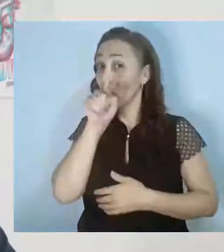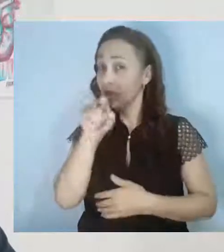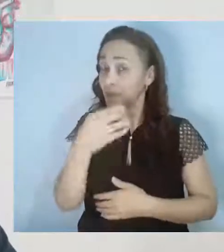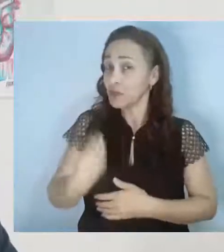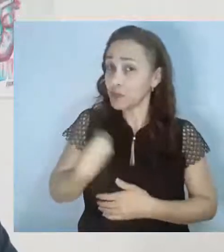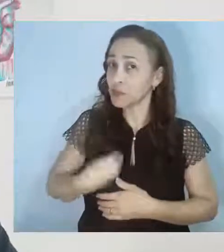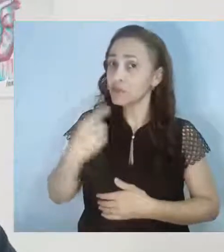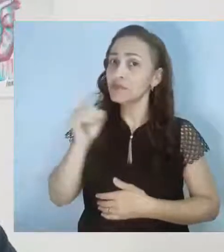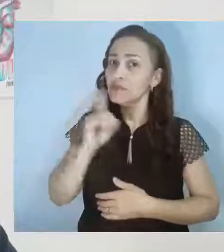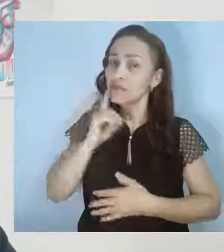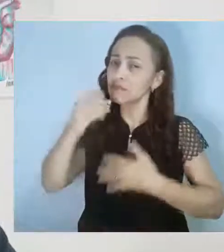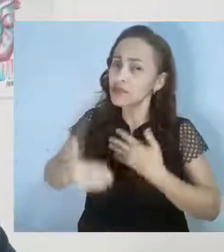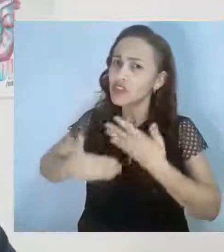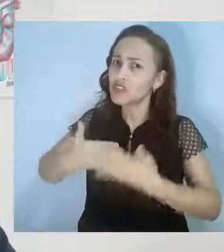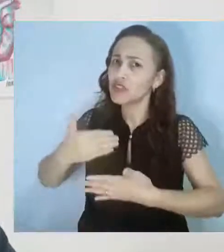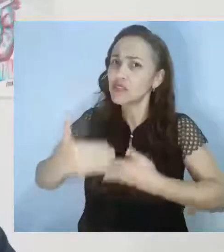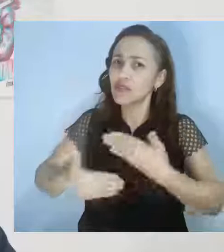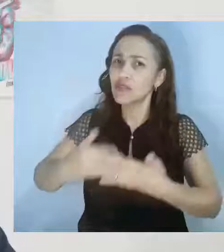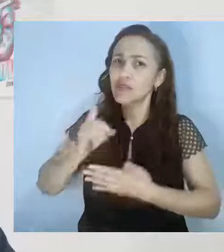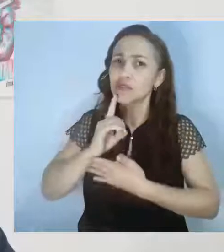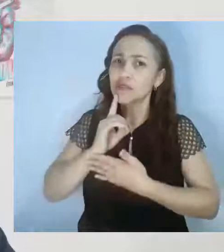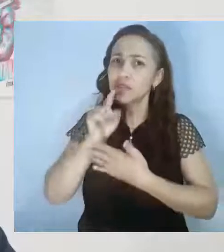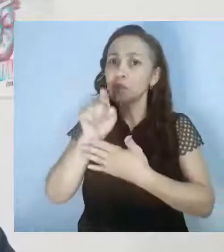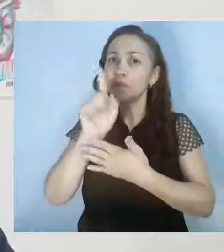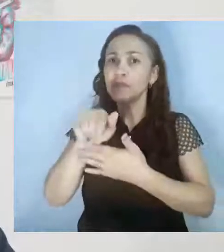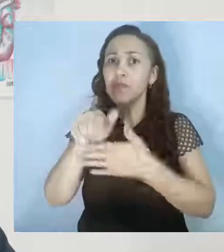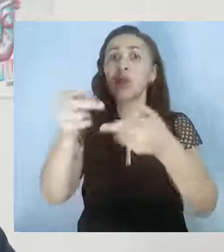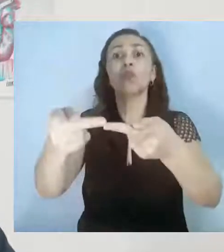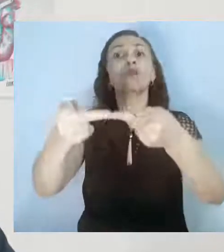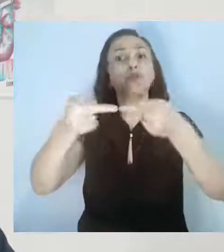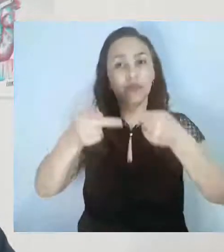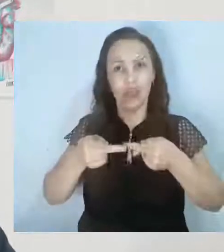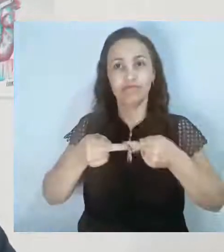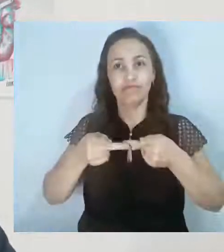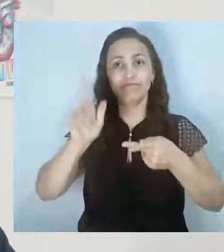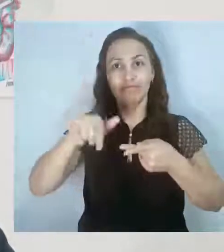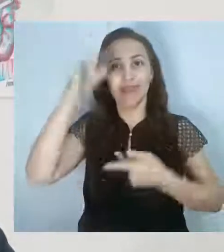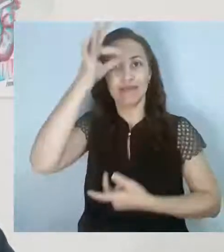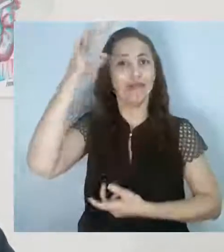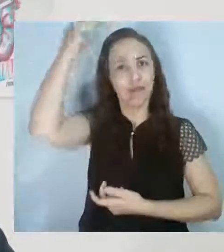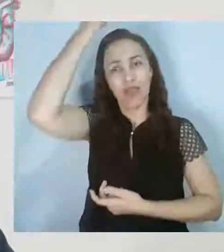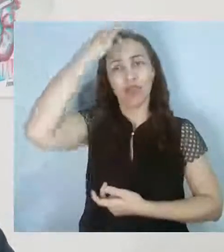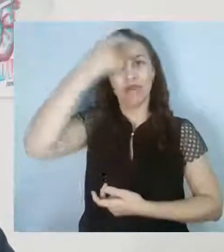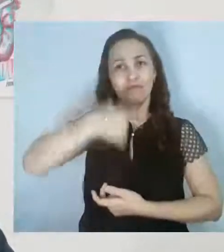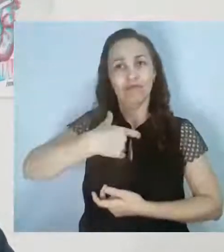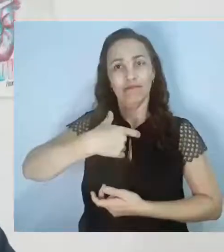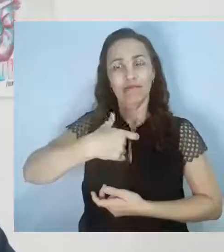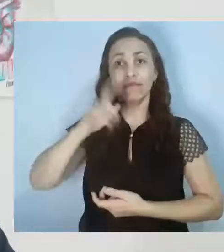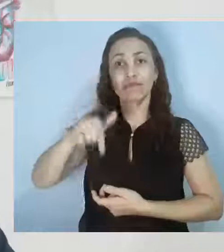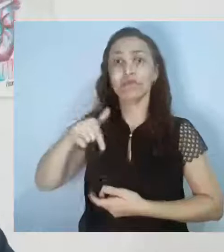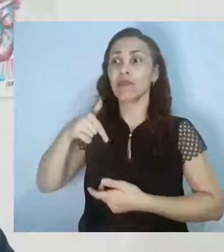que vive no cotidiano, você é chamado a uma santidade, seja nos trabalhos,